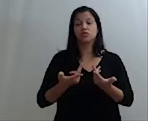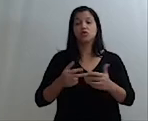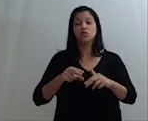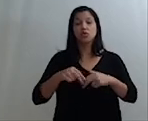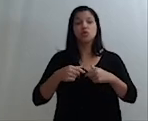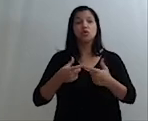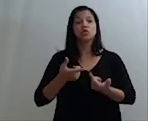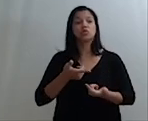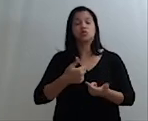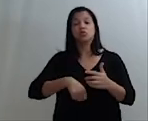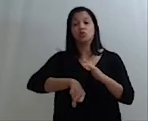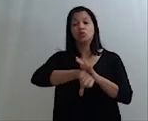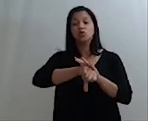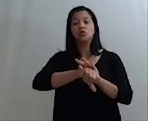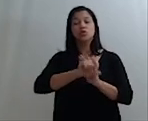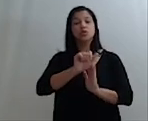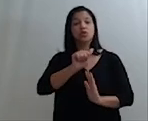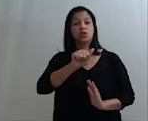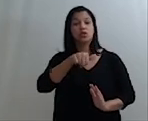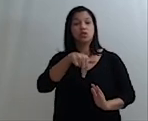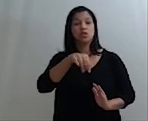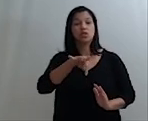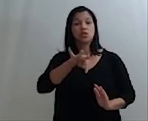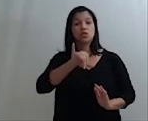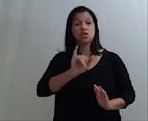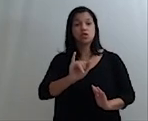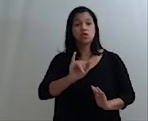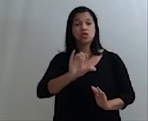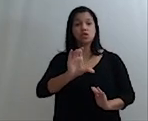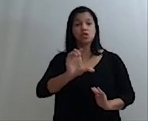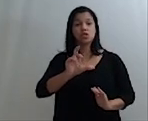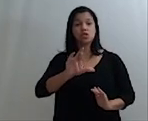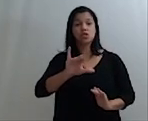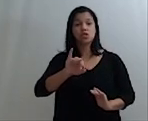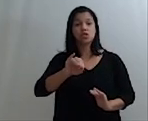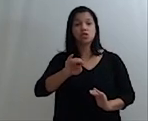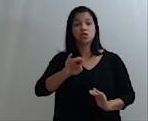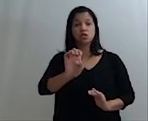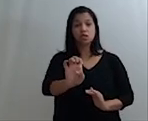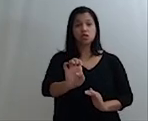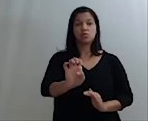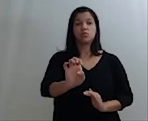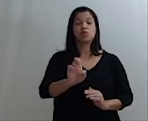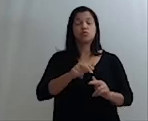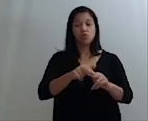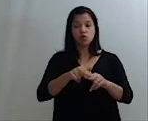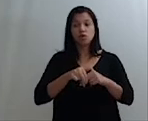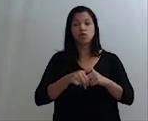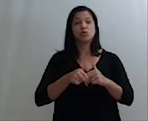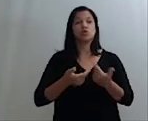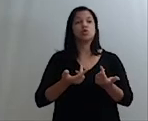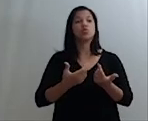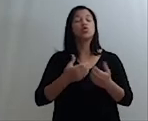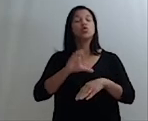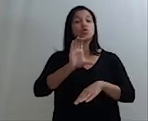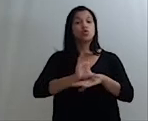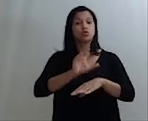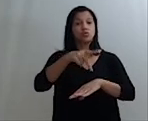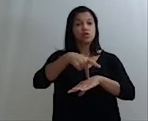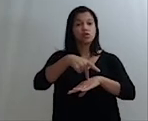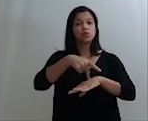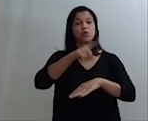notadamente artigo 282 parágrafo 2º e Artigo 311 do Código Processo Penal é possível já afirmar então